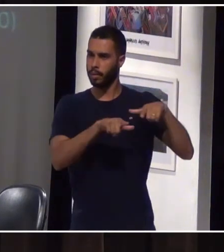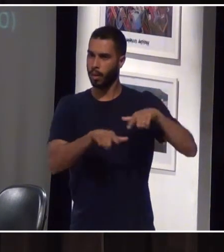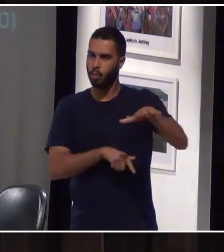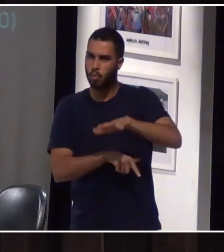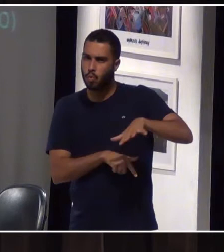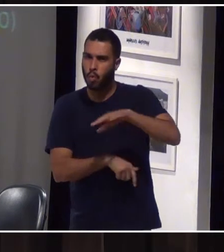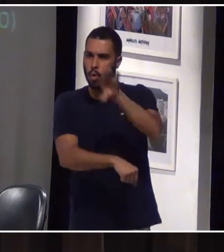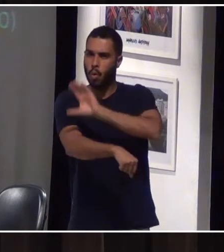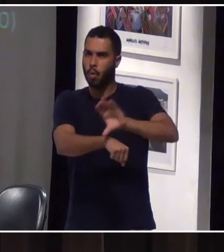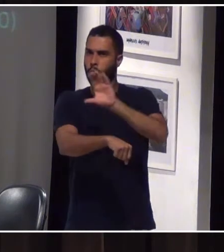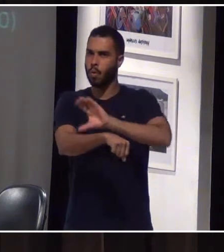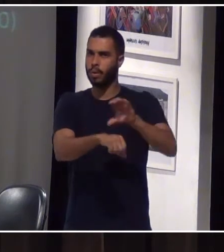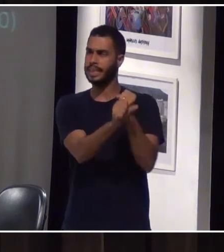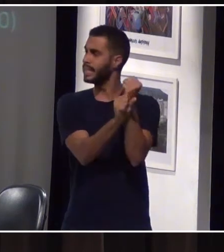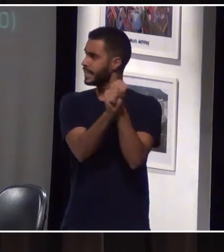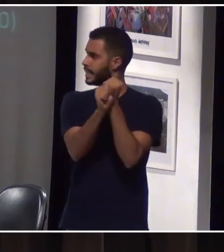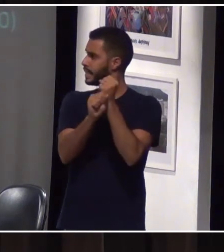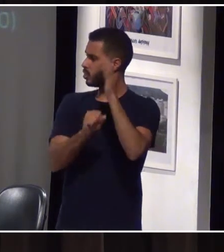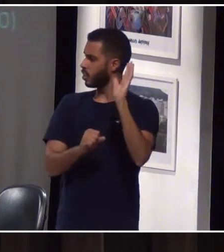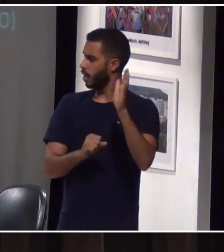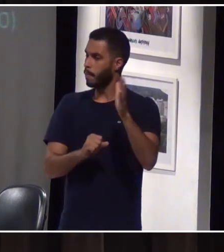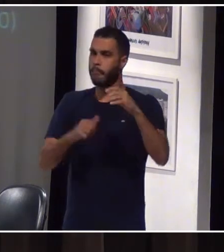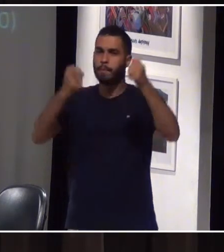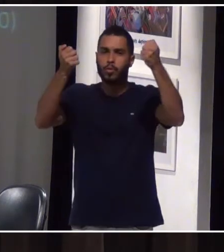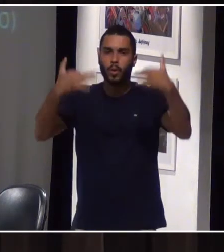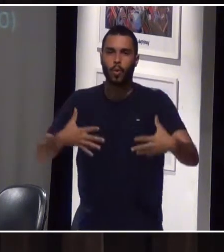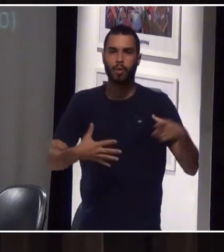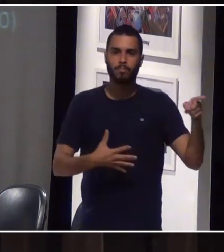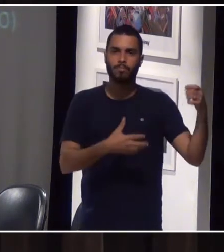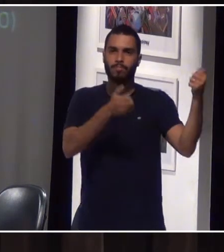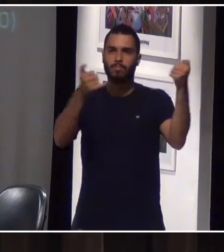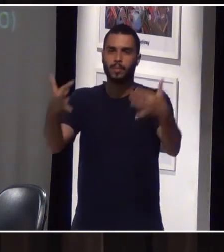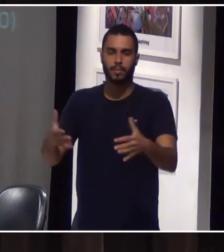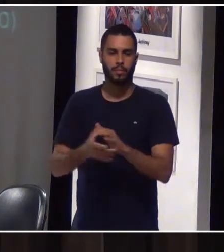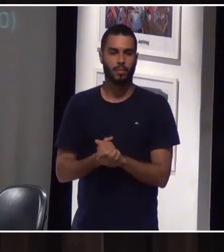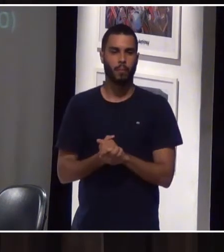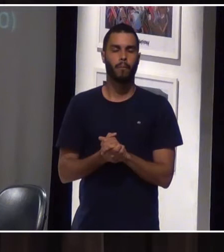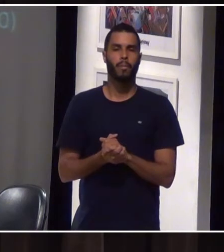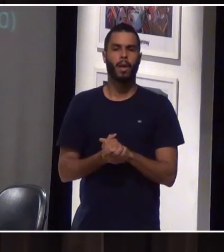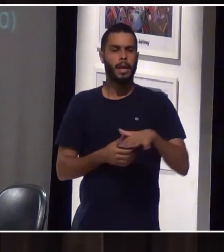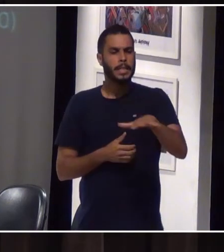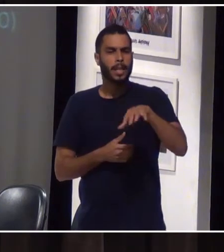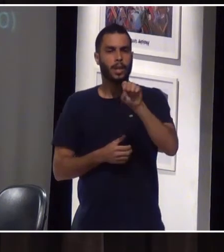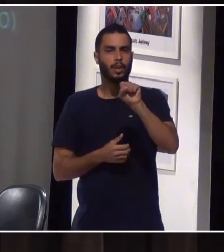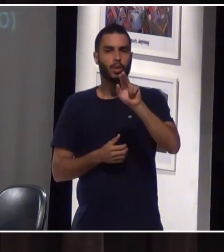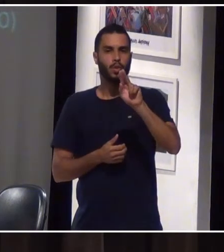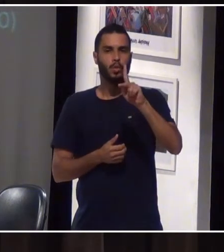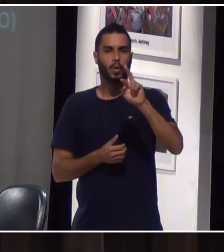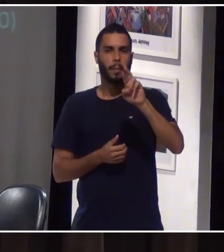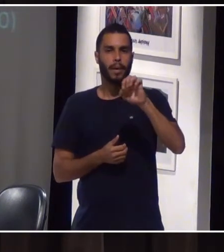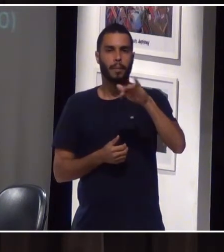estudos culturais e estudos Foucaultianos já há muitos anos, ela diz o seguinte: na era da supremacia do mercado